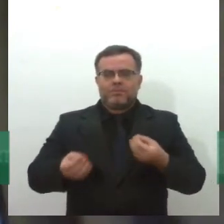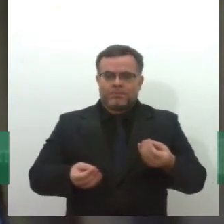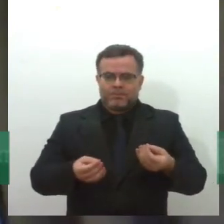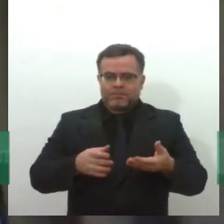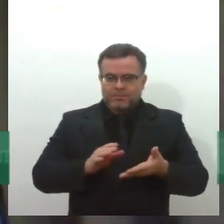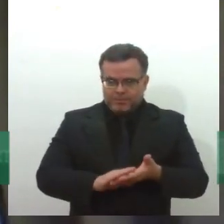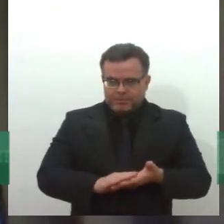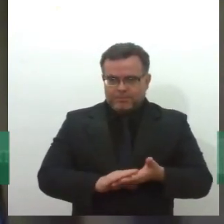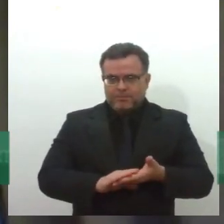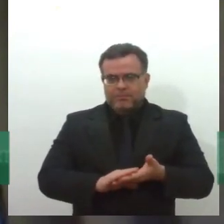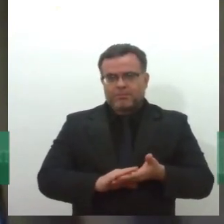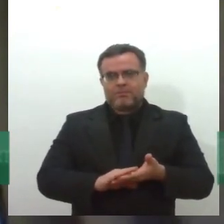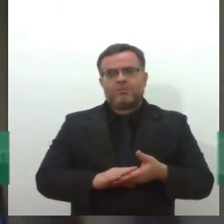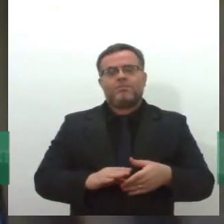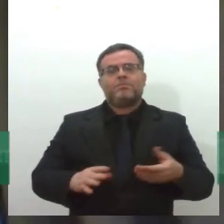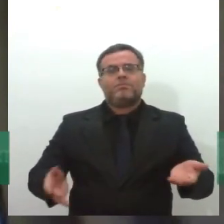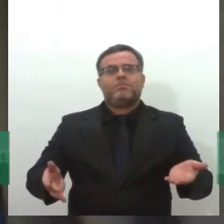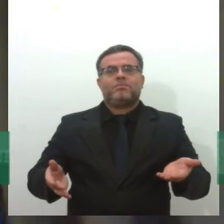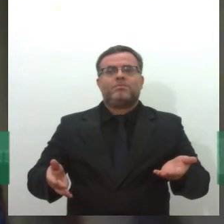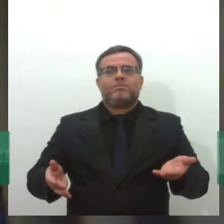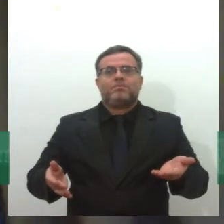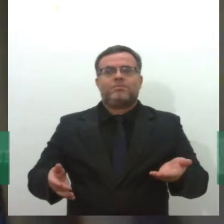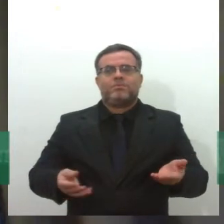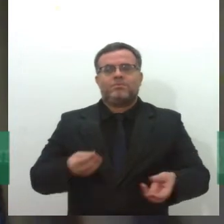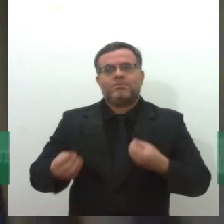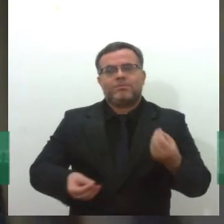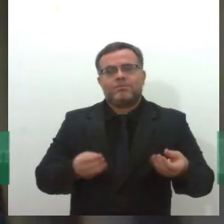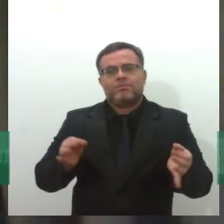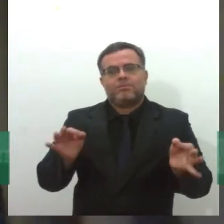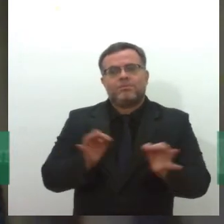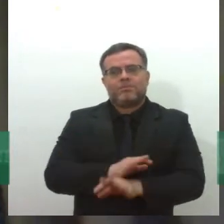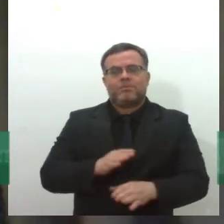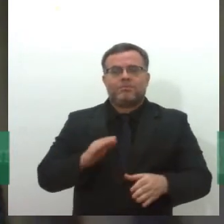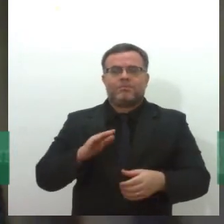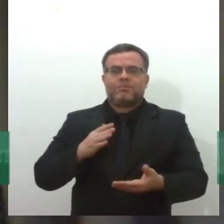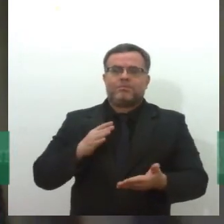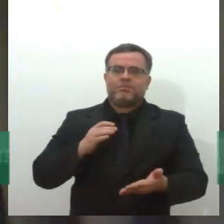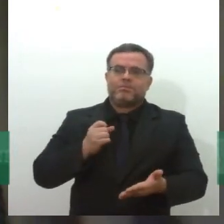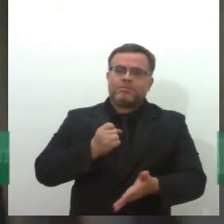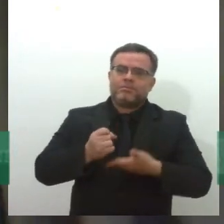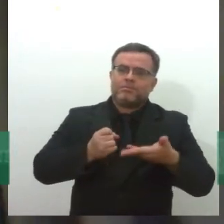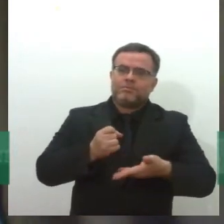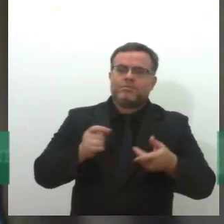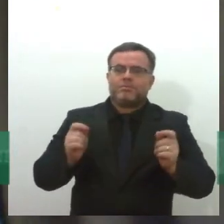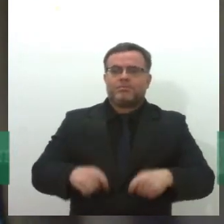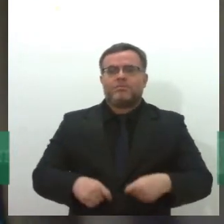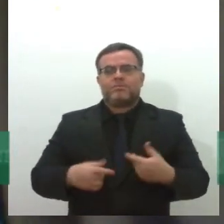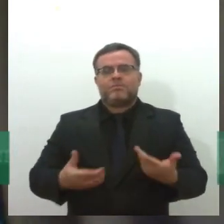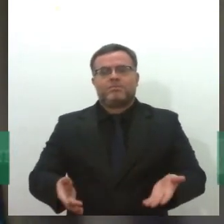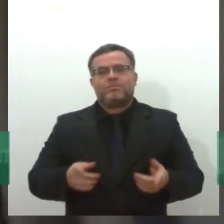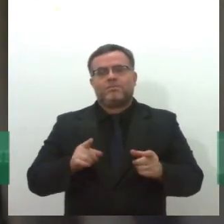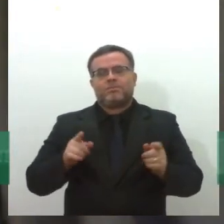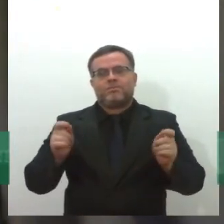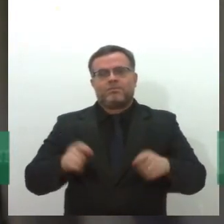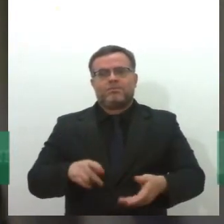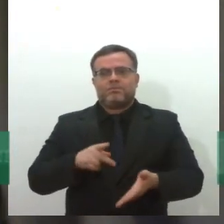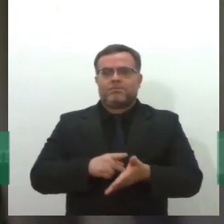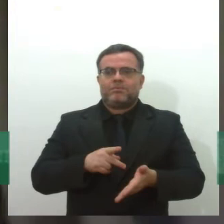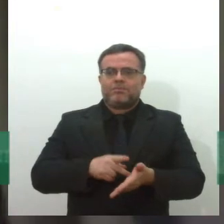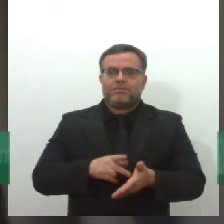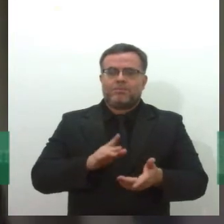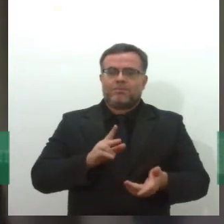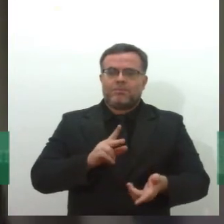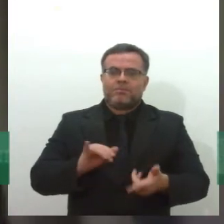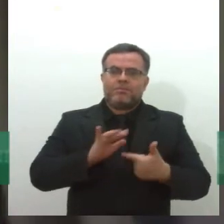mudar a dinâmica de uma indústria que é globalizada, baseada numa commodity cujo preço é em dólar, você, na verdade, vai trazer muito